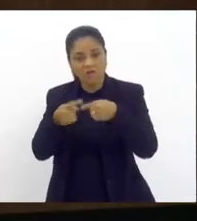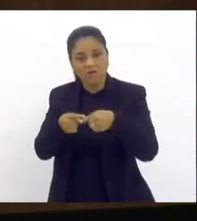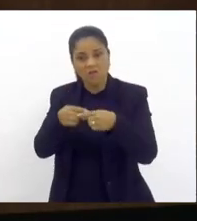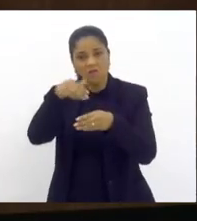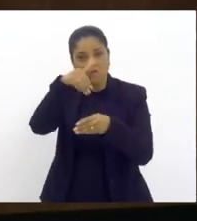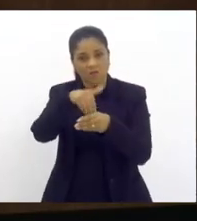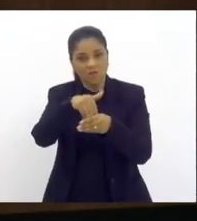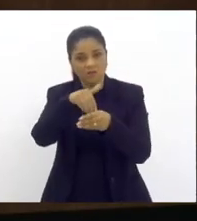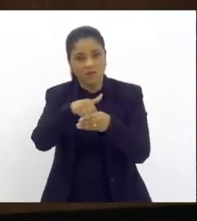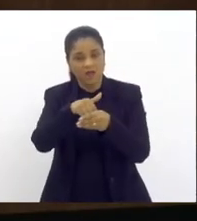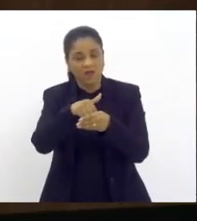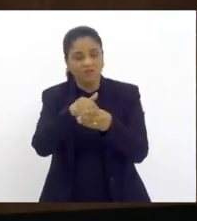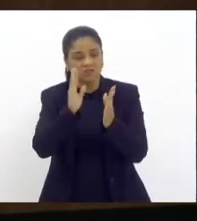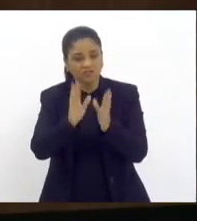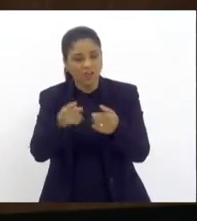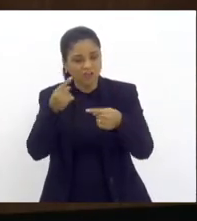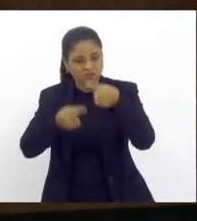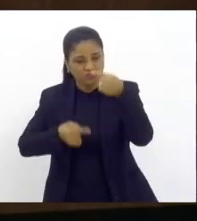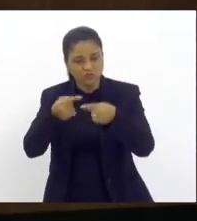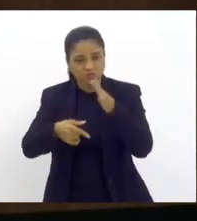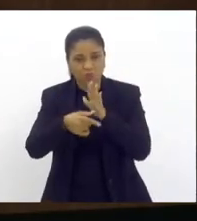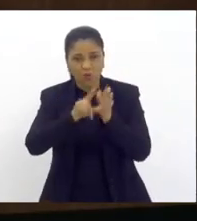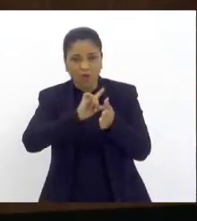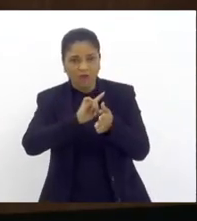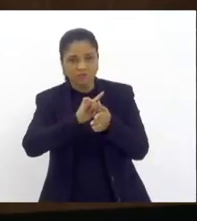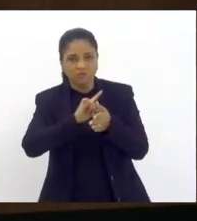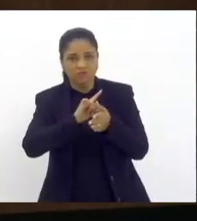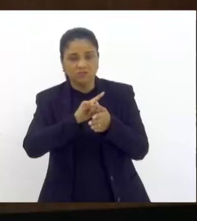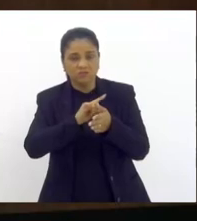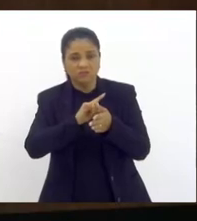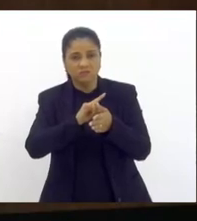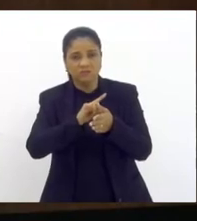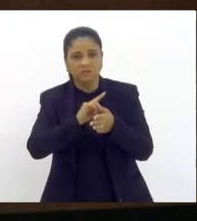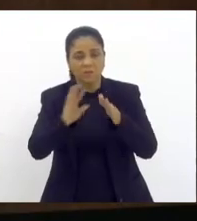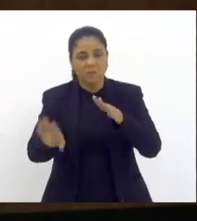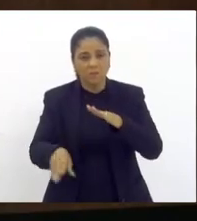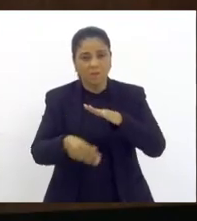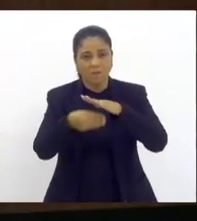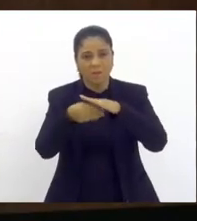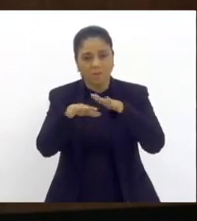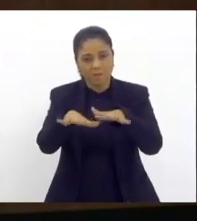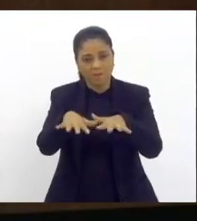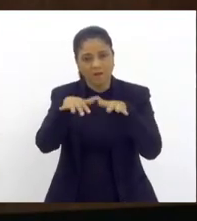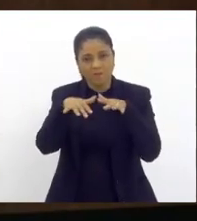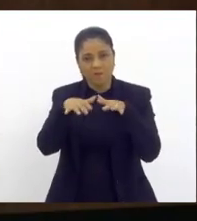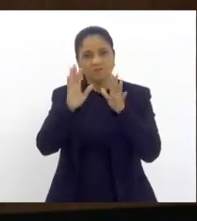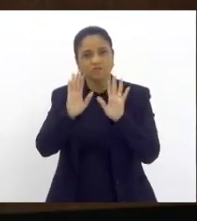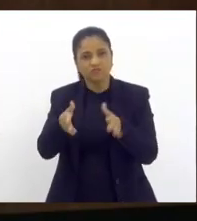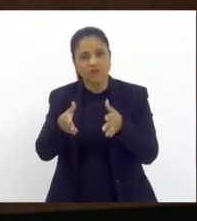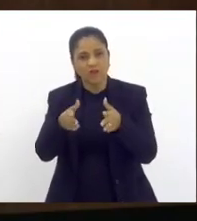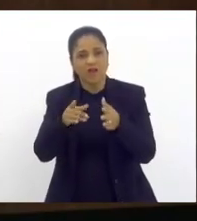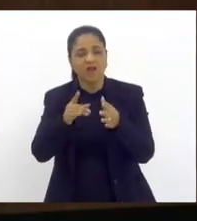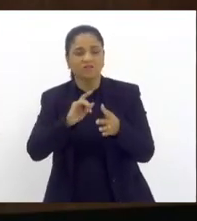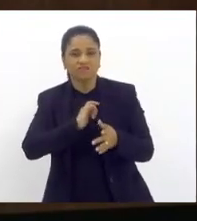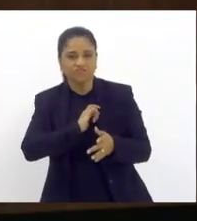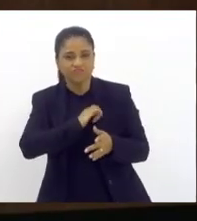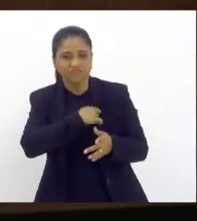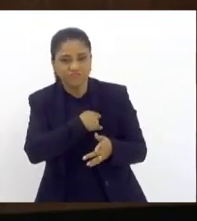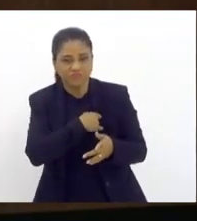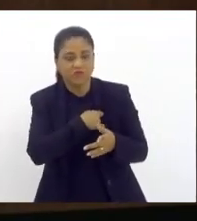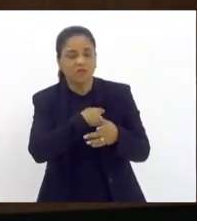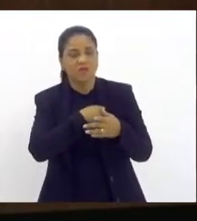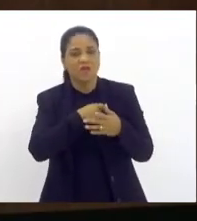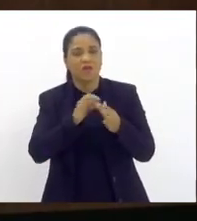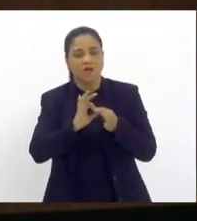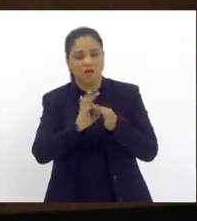discutido amplamente na Comissão Parlamentar de Inquérito. E surgiu fruto da discussão, de vistoria, de audiências públicas, para